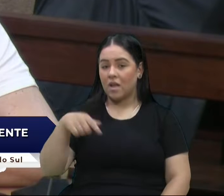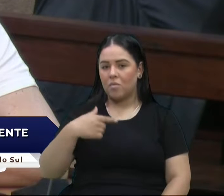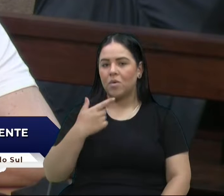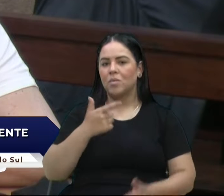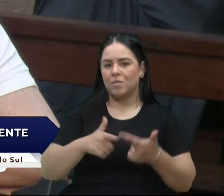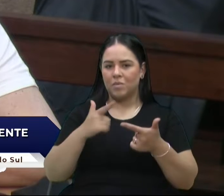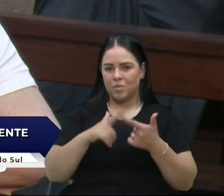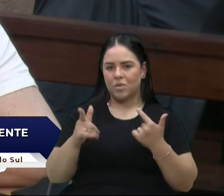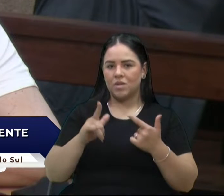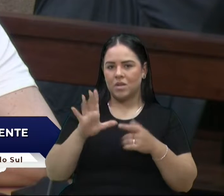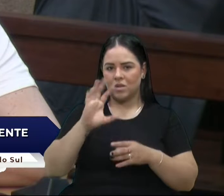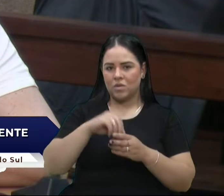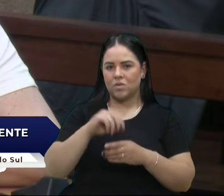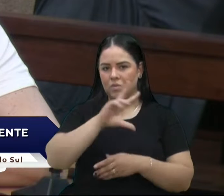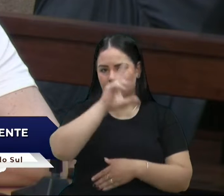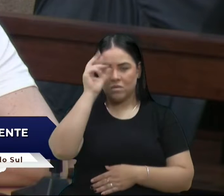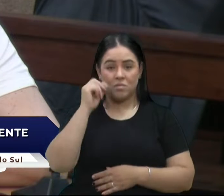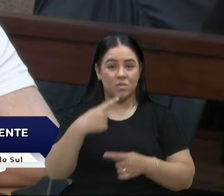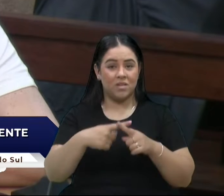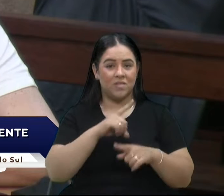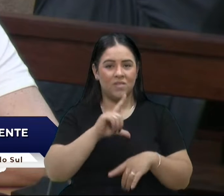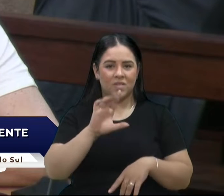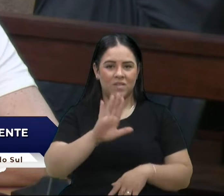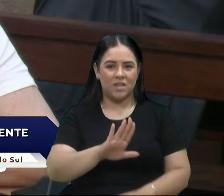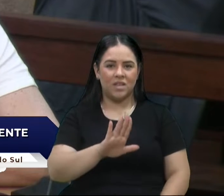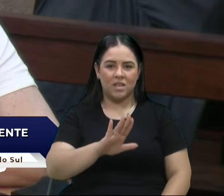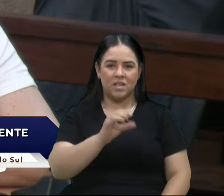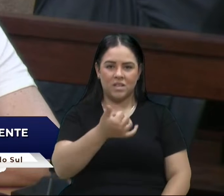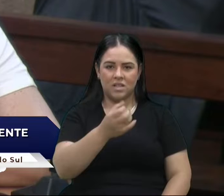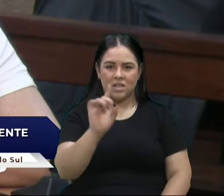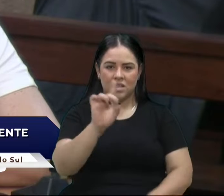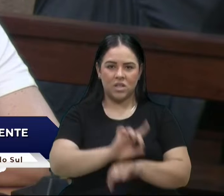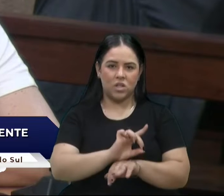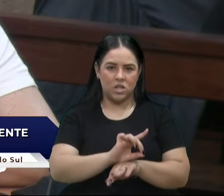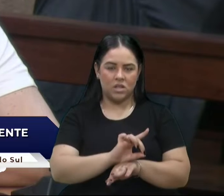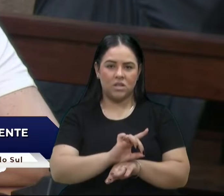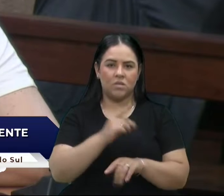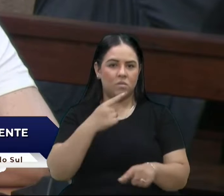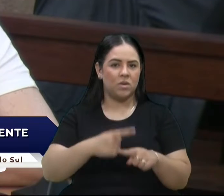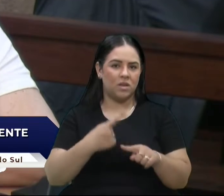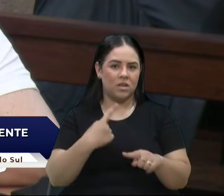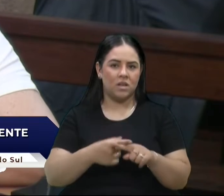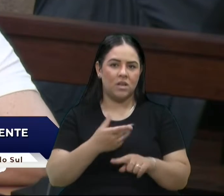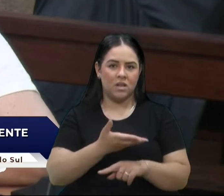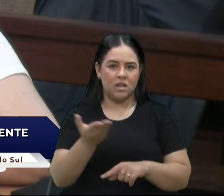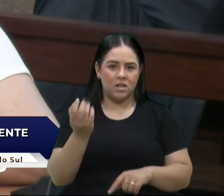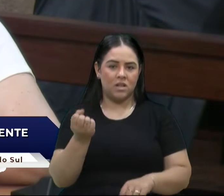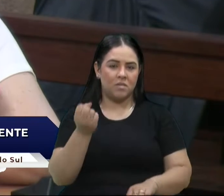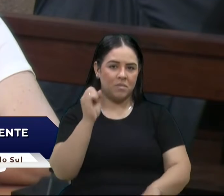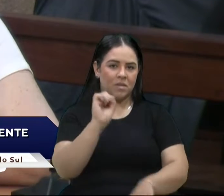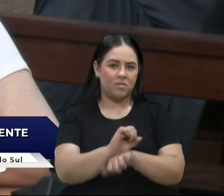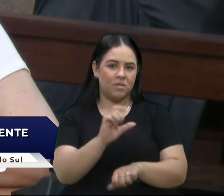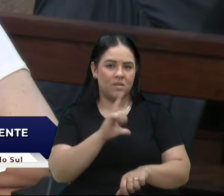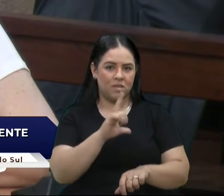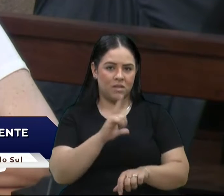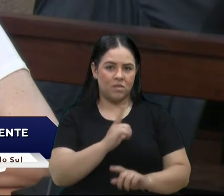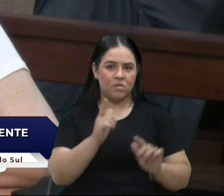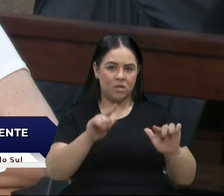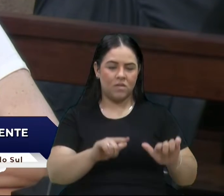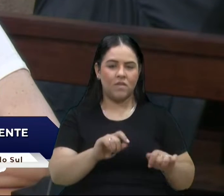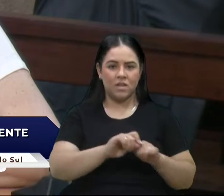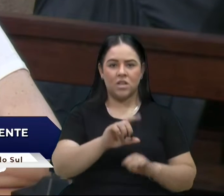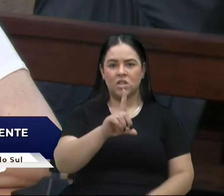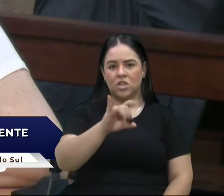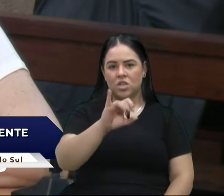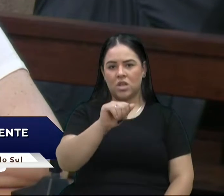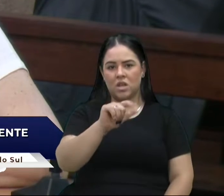com pacientes, às vezes, 60 dias internados, sem indicação de internação, porque eles aguardam uma cadeira para fazer diálise